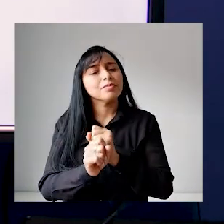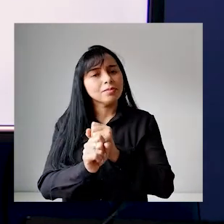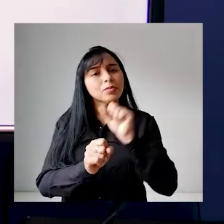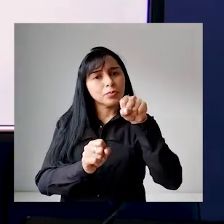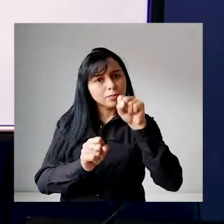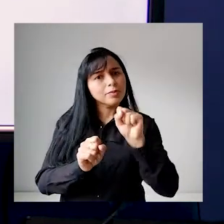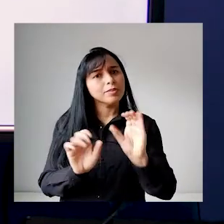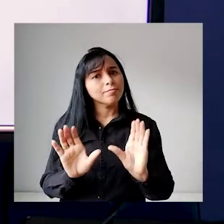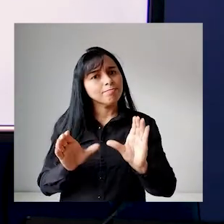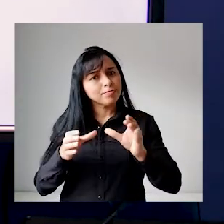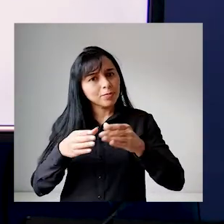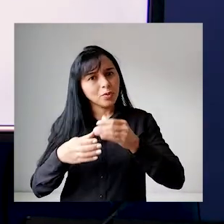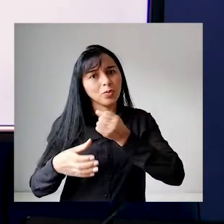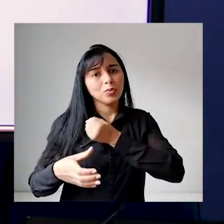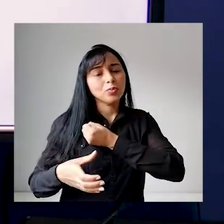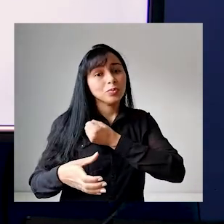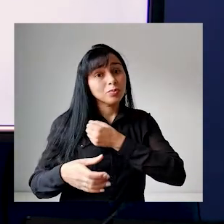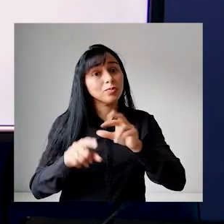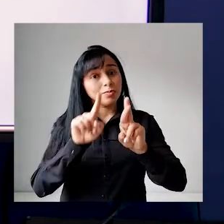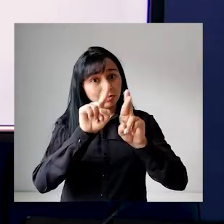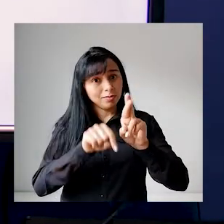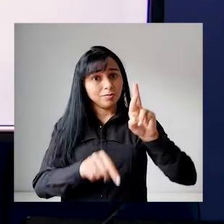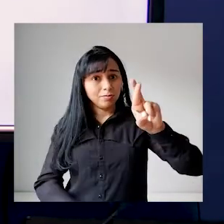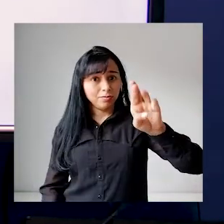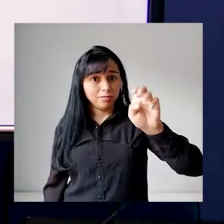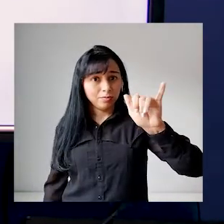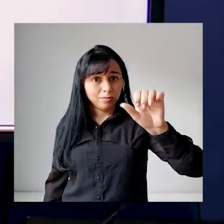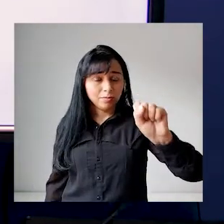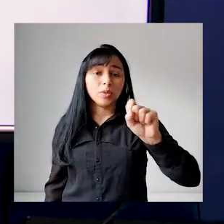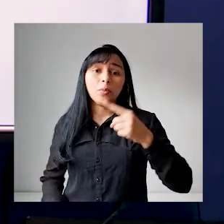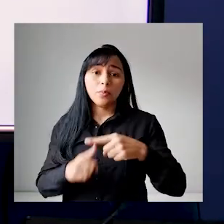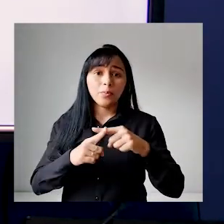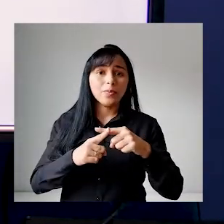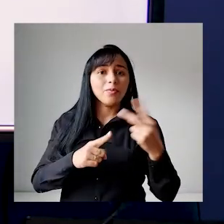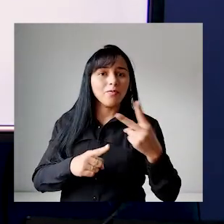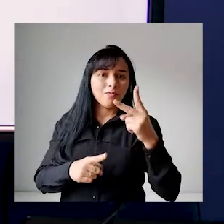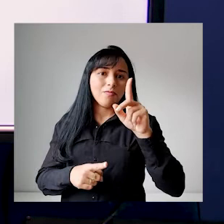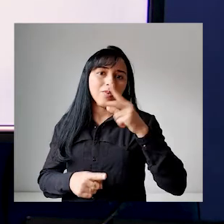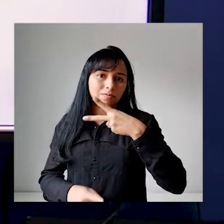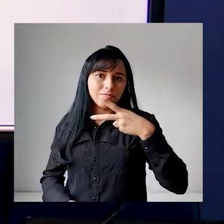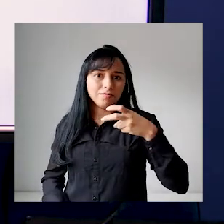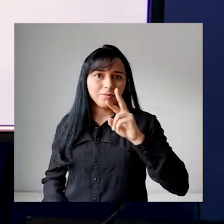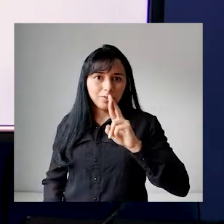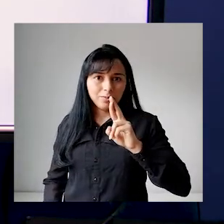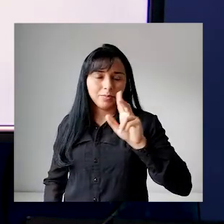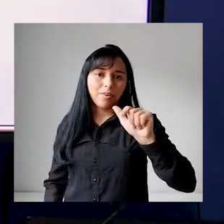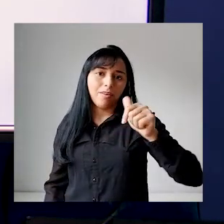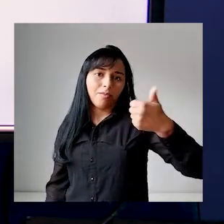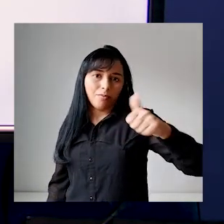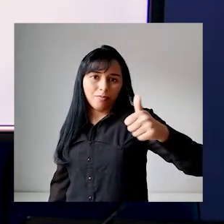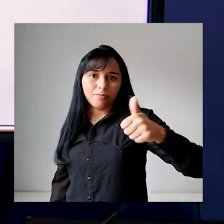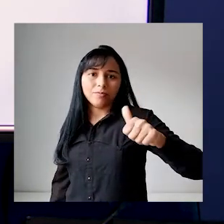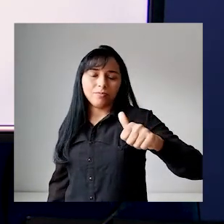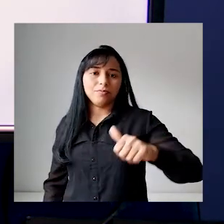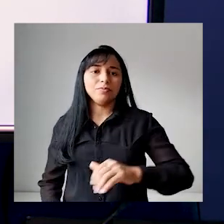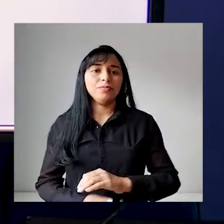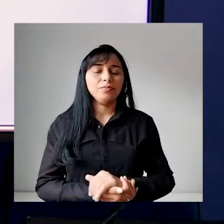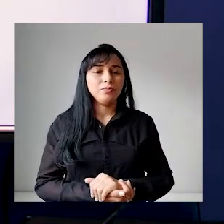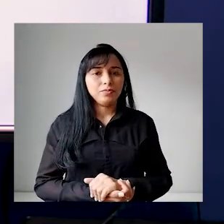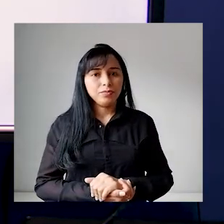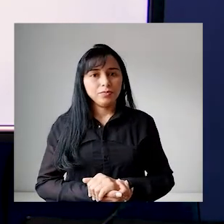definida nos reais, pois o valor é 11, né? E a segunda pergunta seria essa: qual seria o valor da expressão? Então,